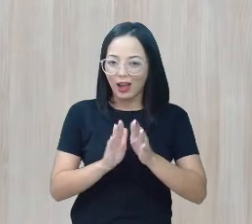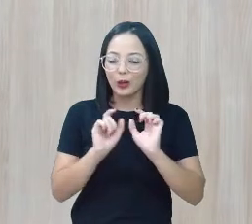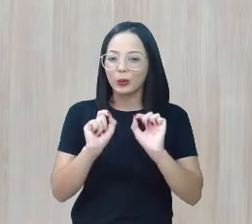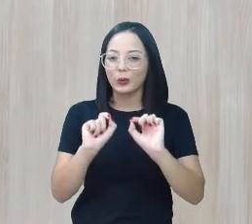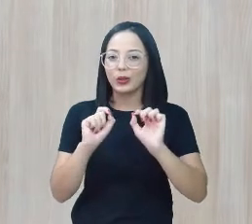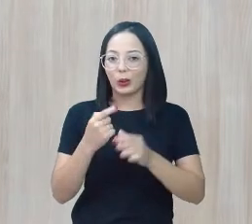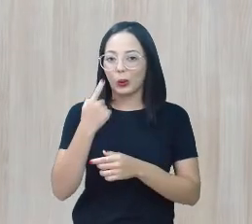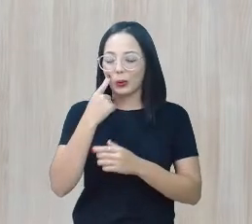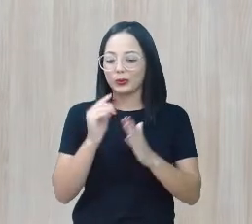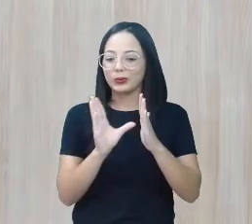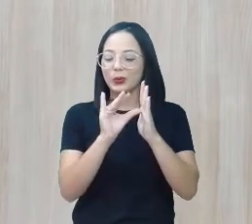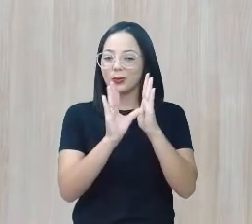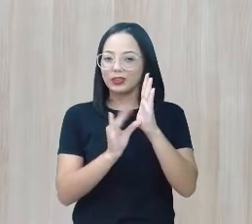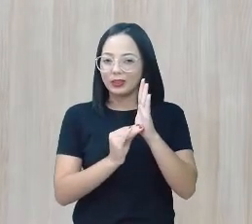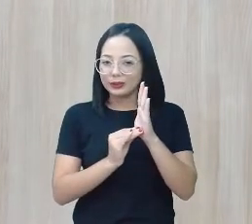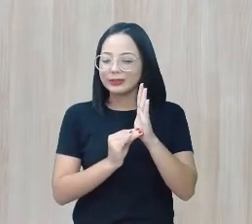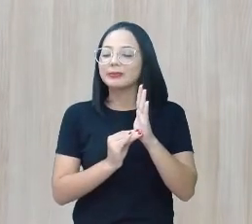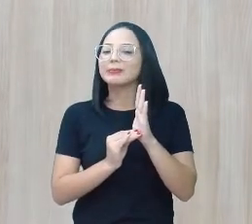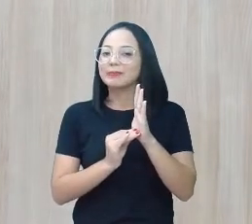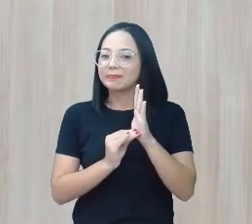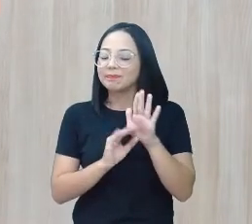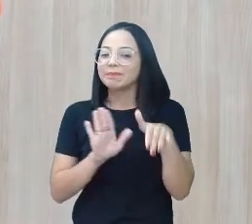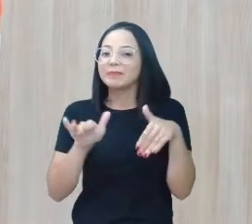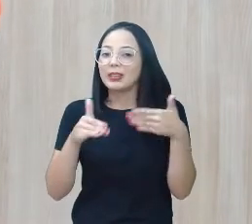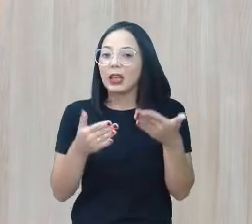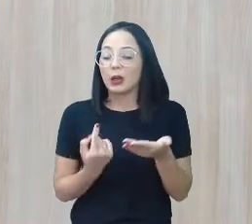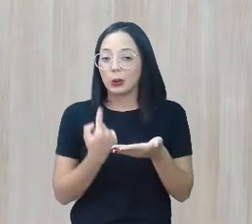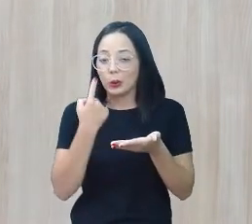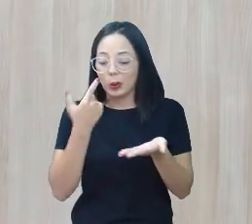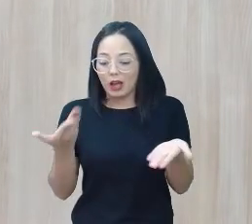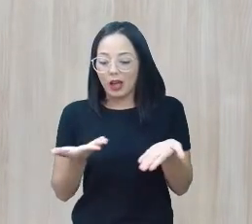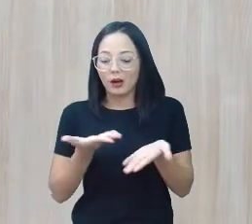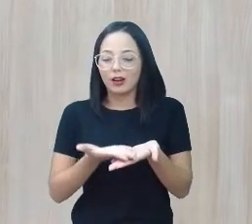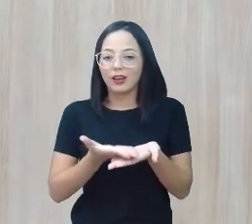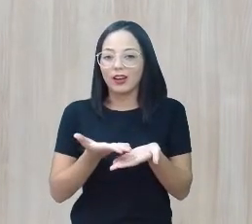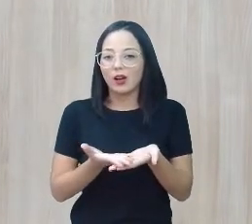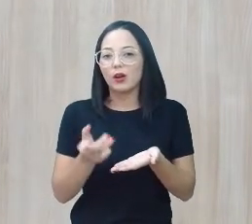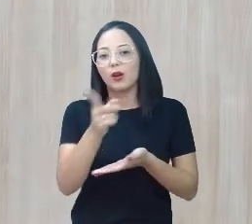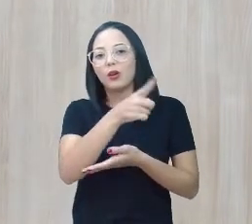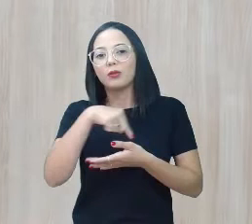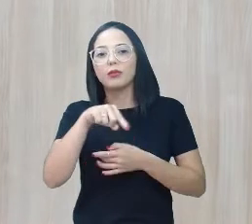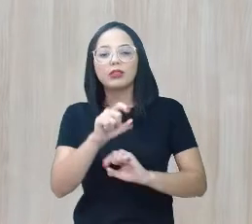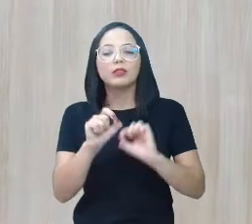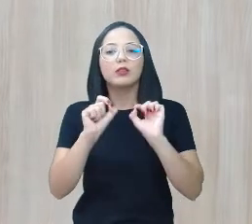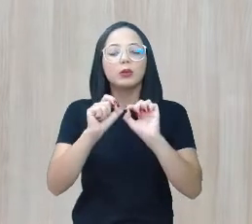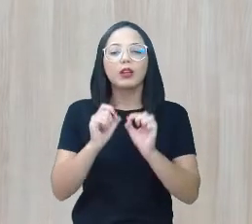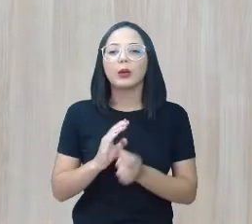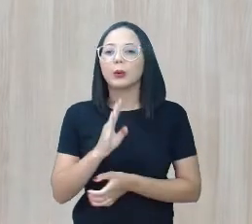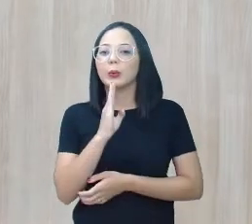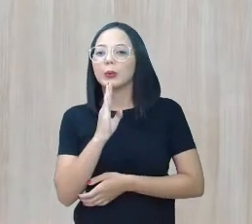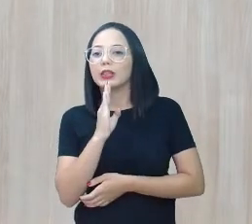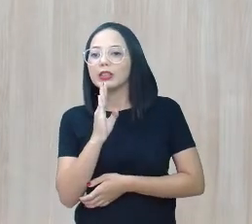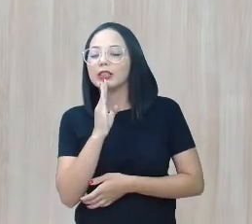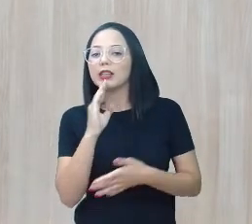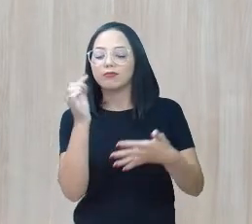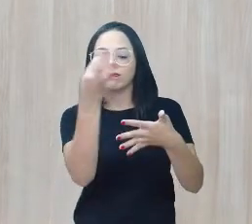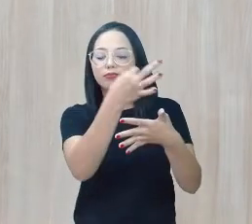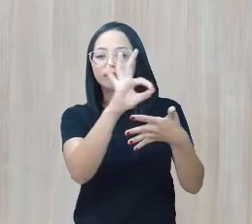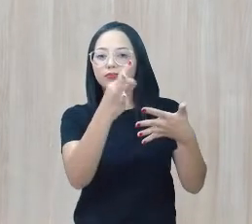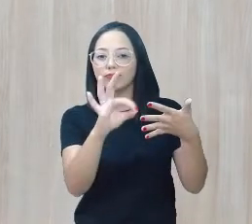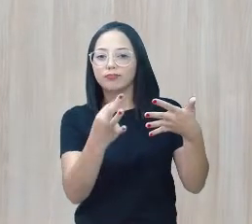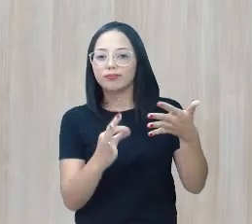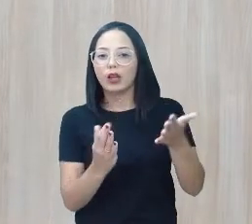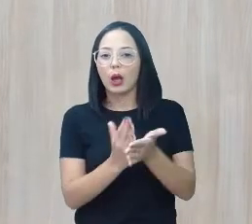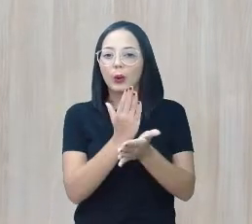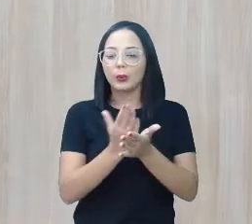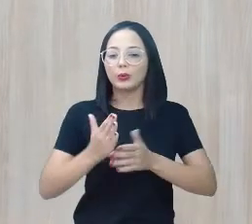com este conteúdo. E aí você nessa aula você vai reconhecer alguns